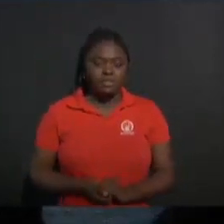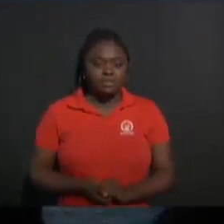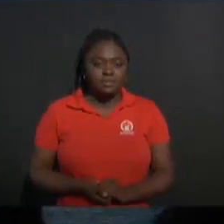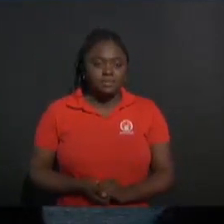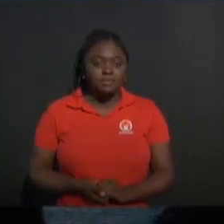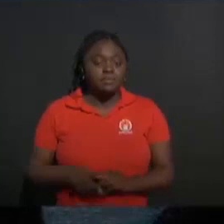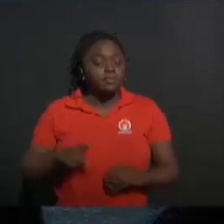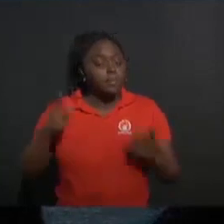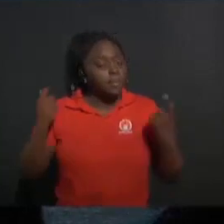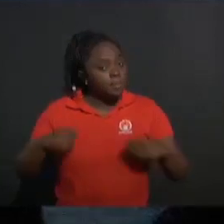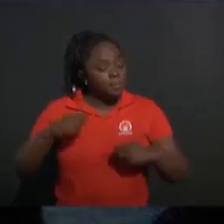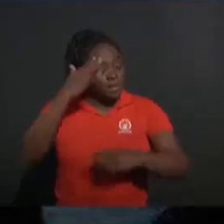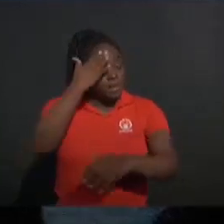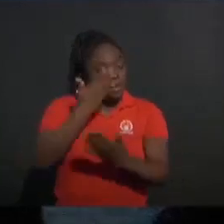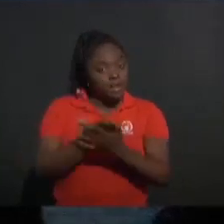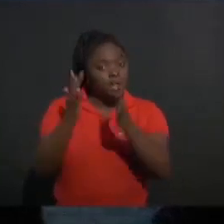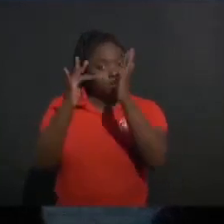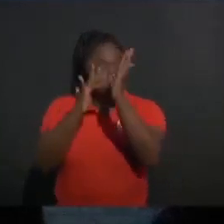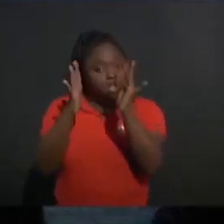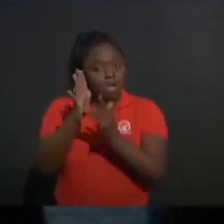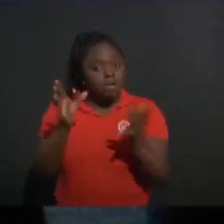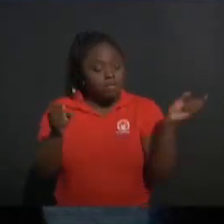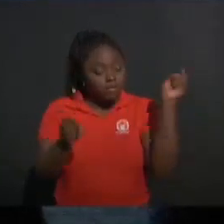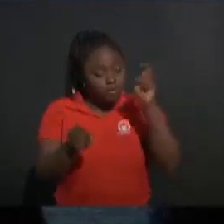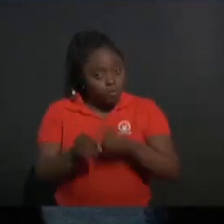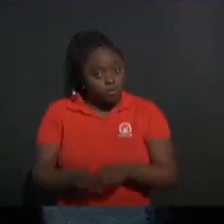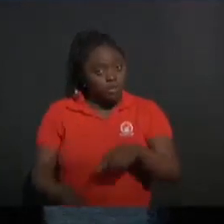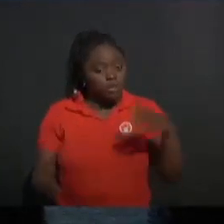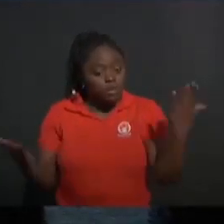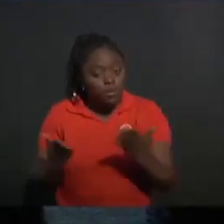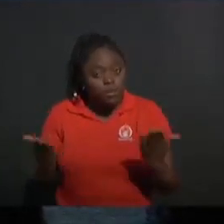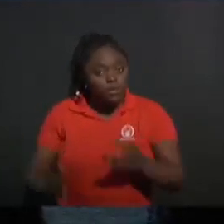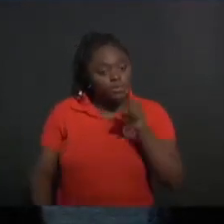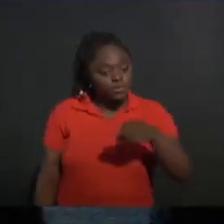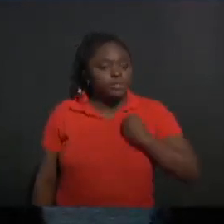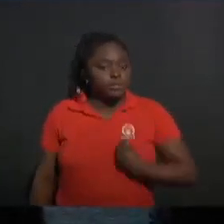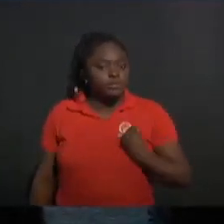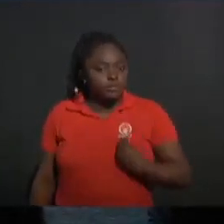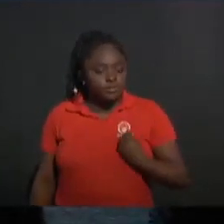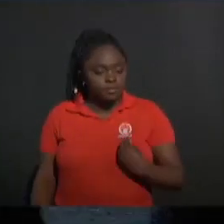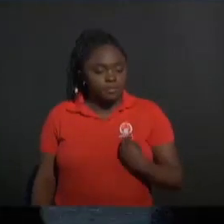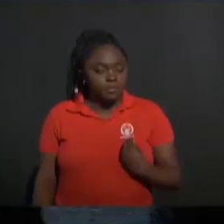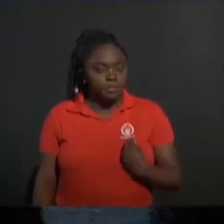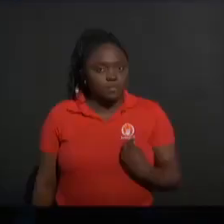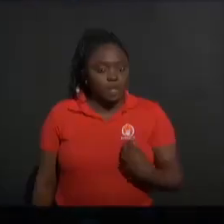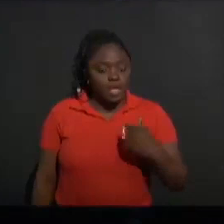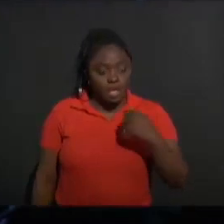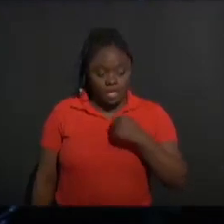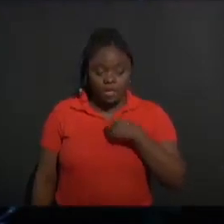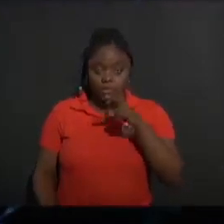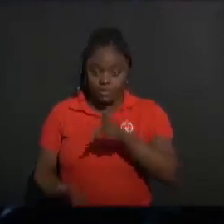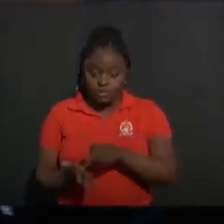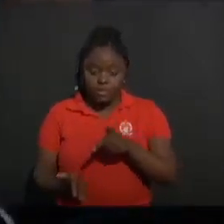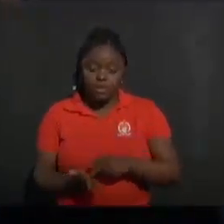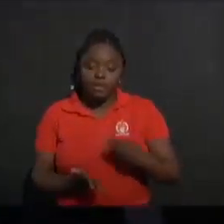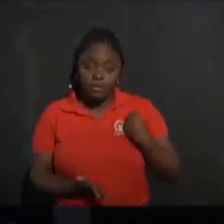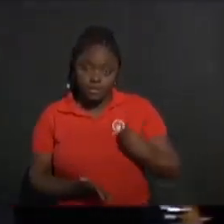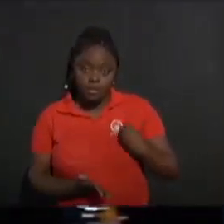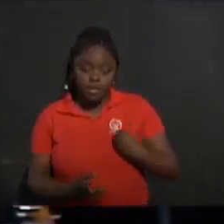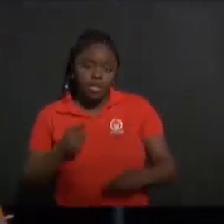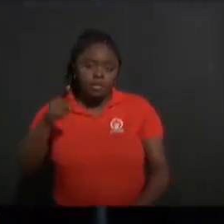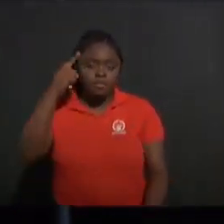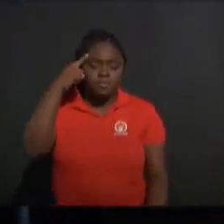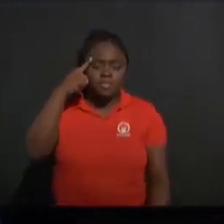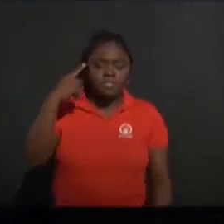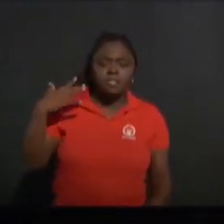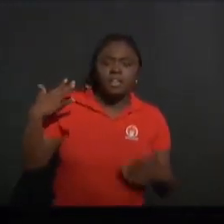Você tem que acreditar que Jesus vai voltar enquanto você está vivo. Eu estou vivendo à luz dessa realidade. E quando você pensa,